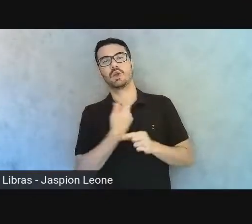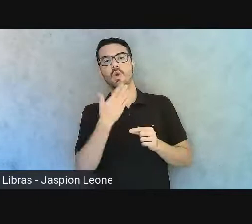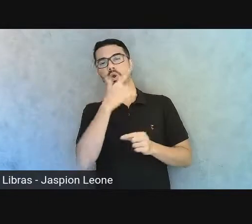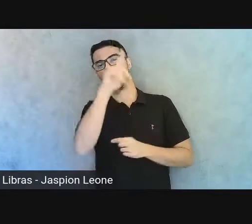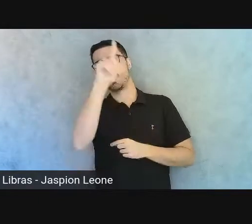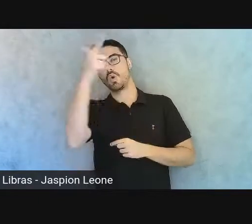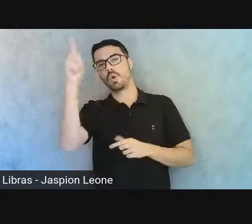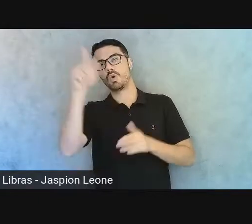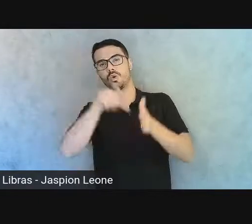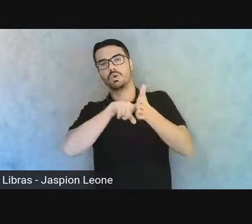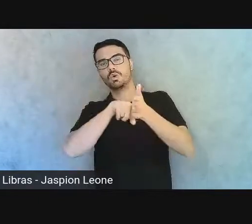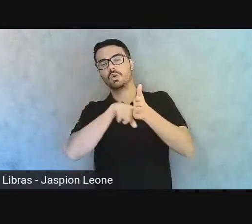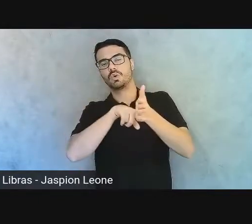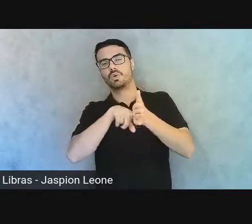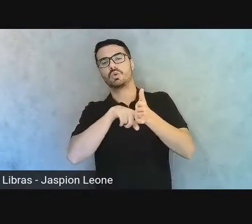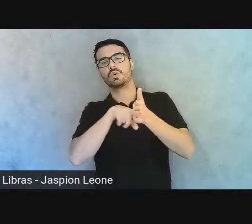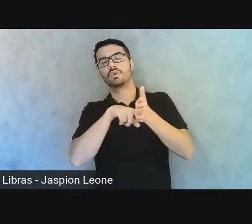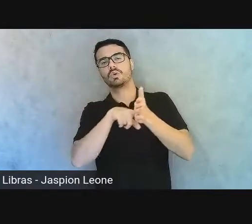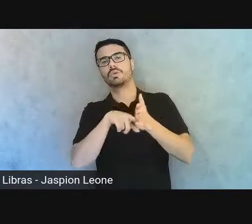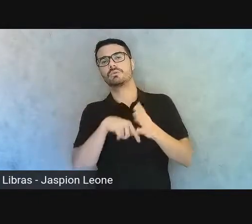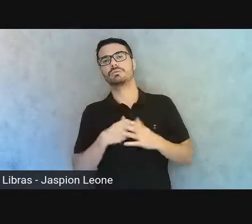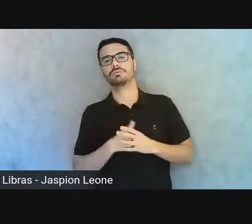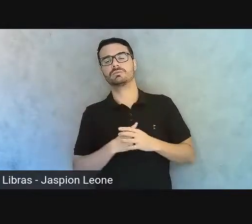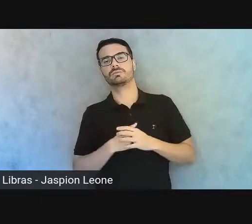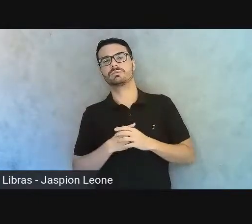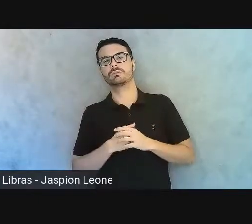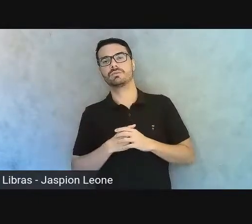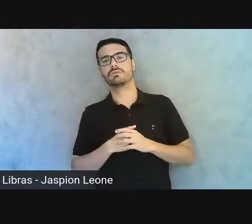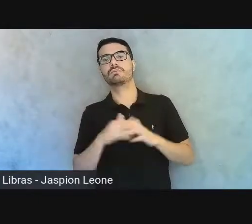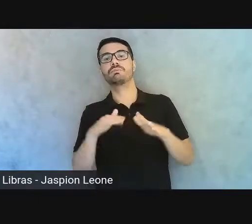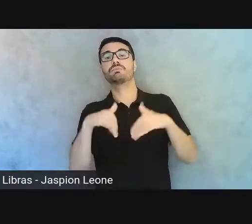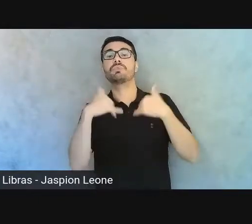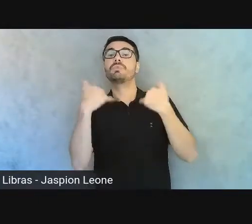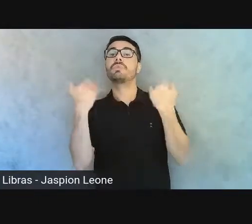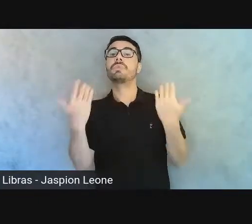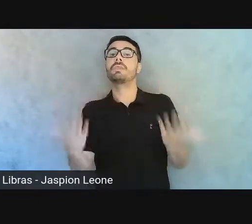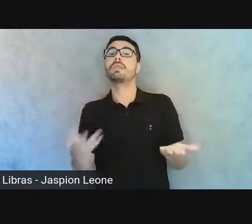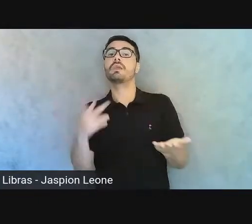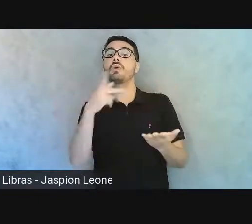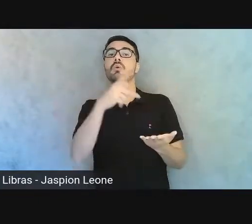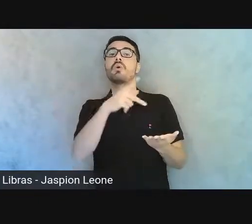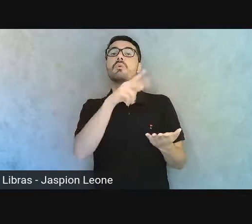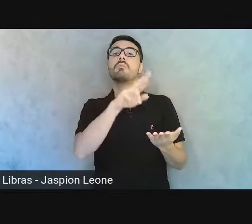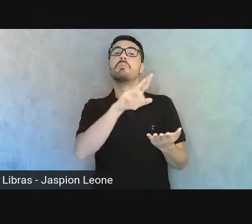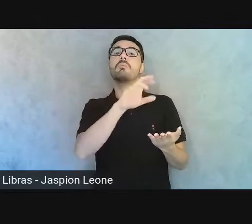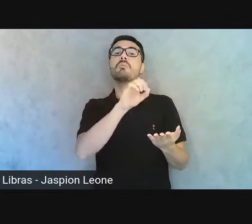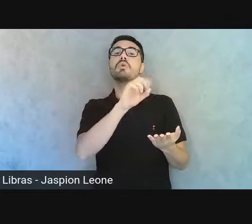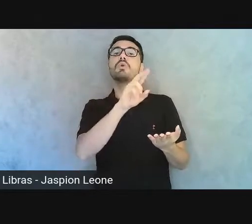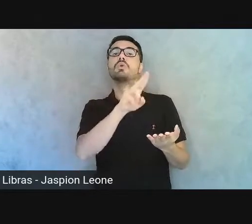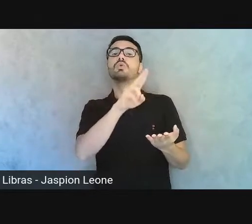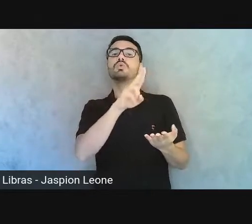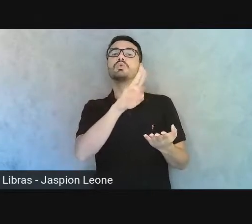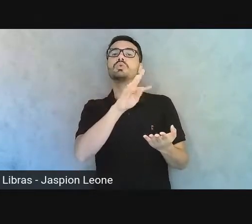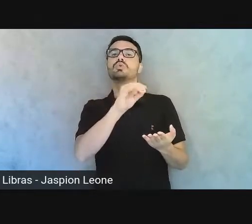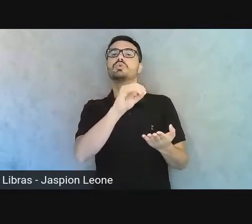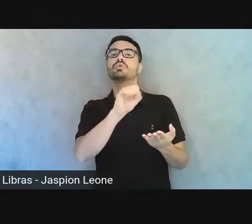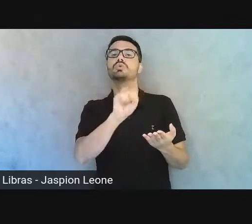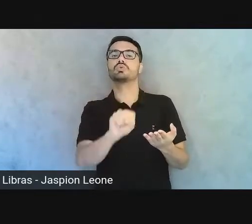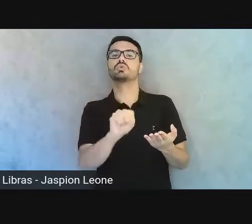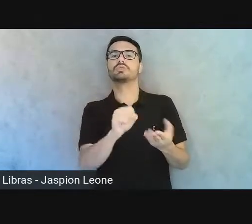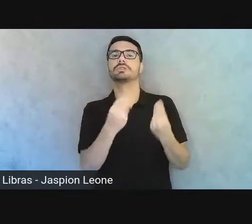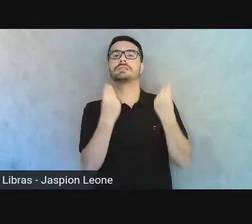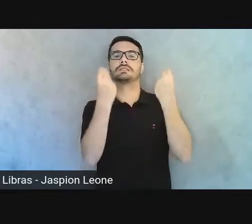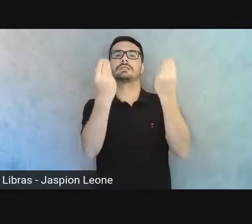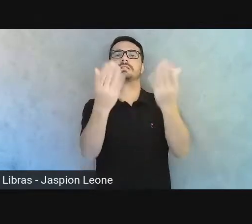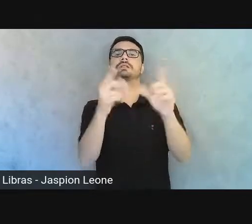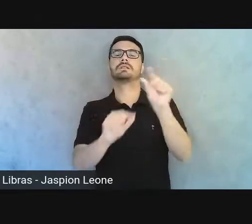pesquisadores levantam é a seguinte: quais são os produtos gerados por esse dinheiro? Quais são as entregas governamentais?